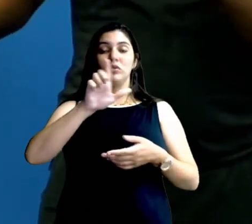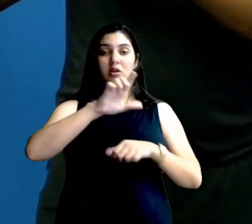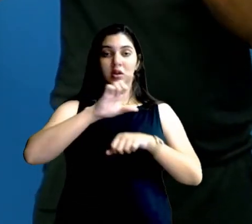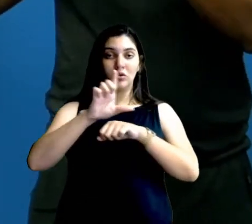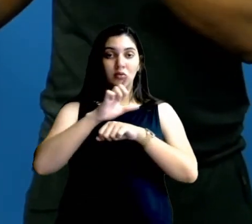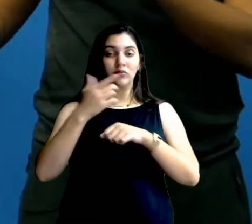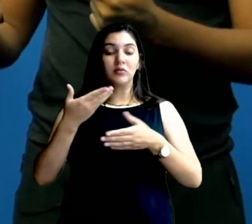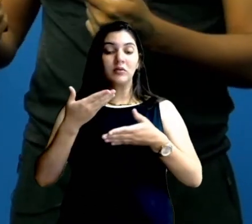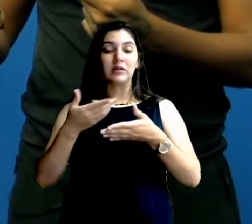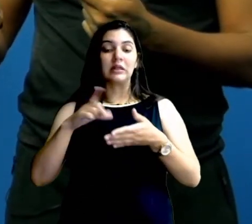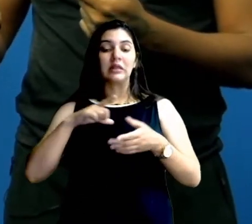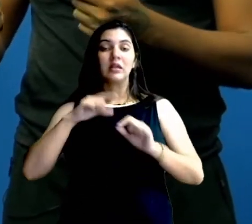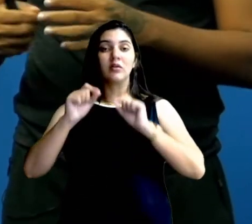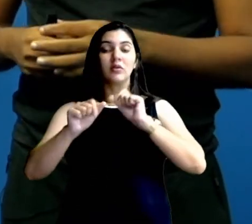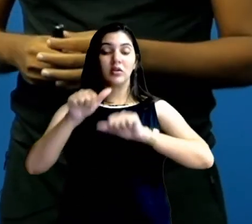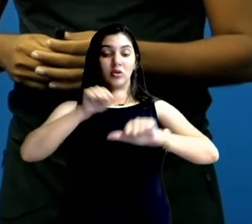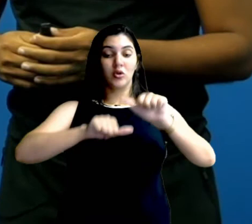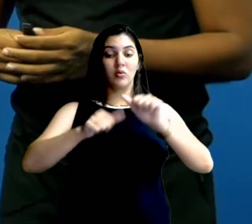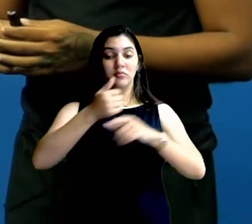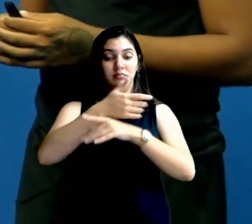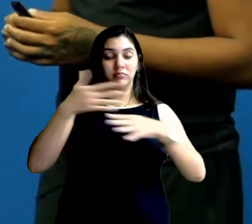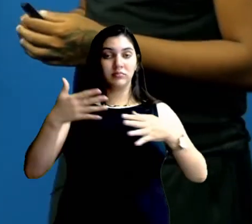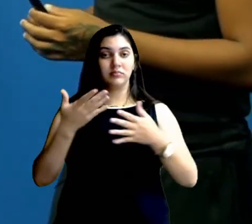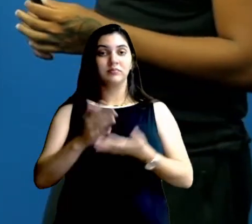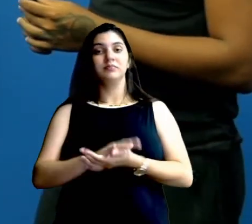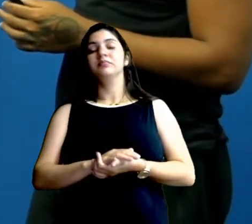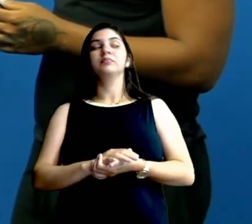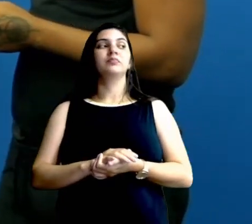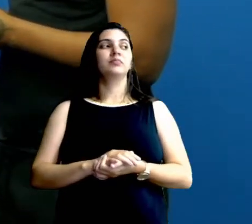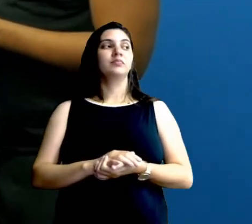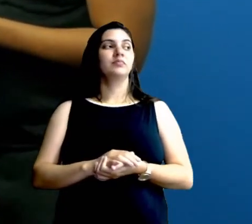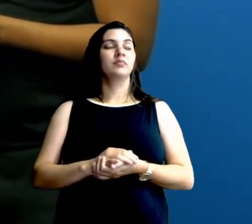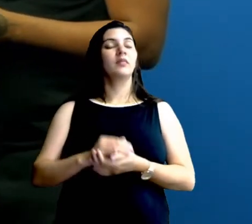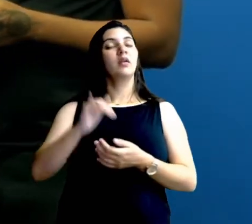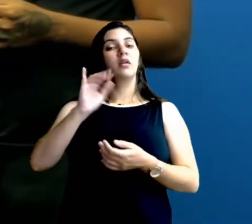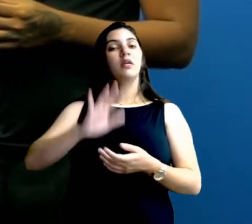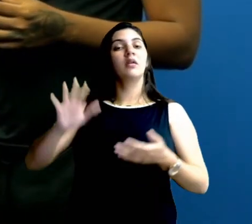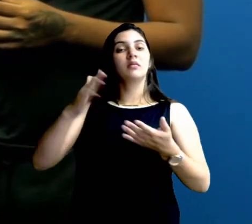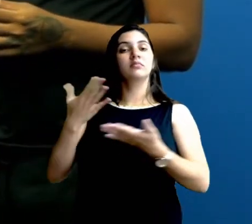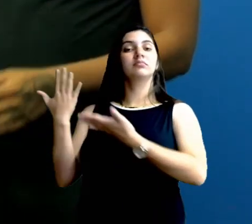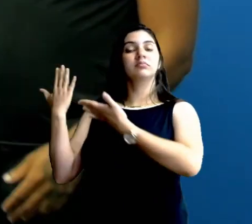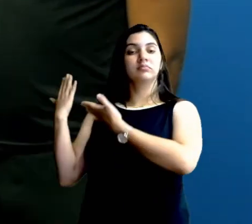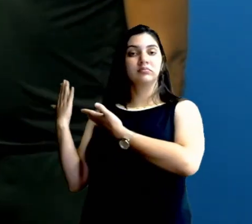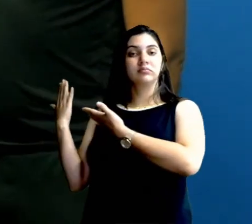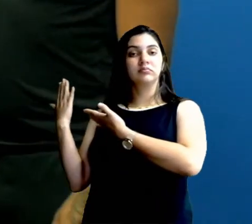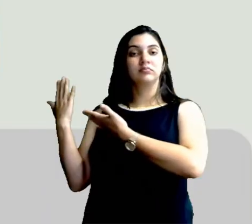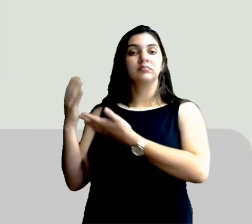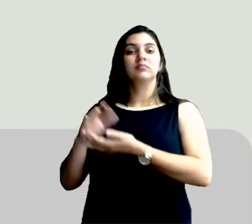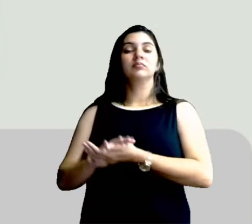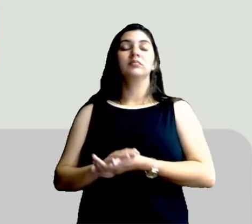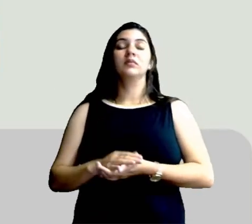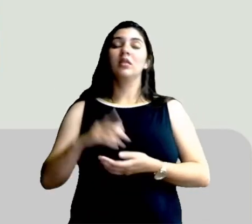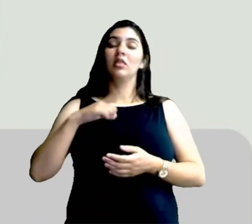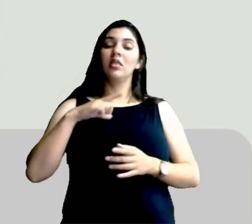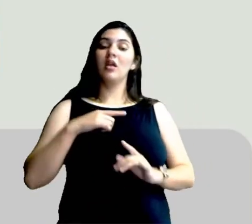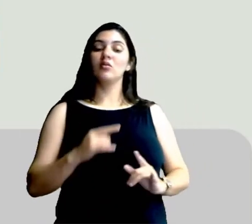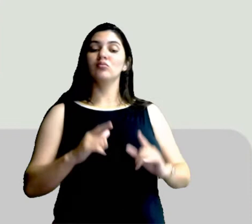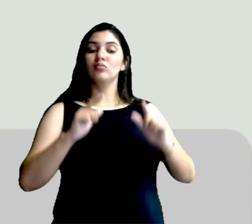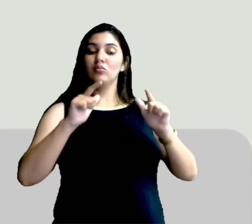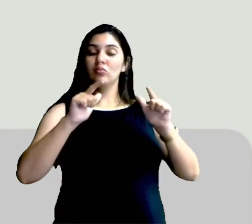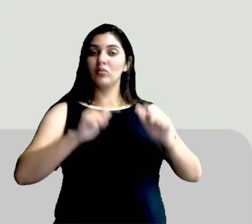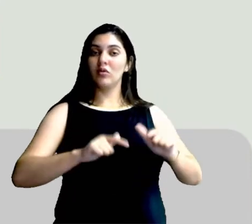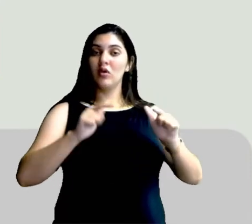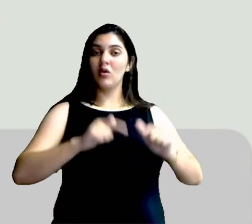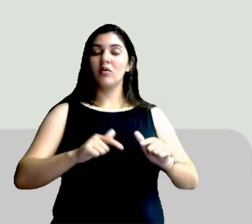e passa para uma outra cidade Isso aqui é uma ruína de um Templo de Amon tá o tempo que eles ergueram